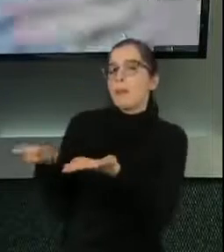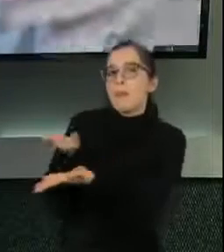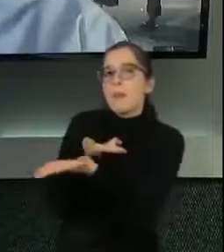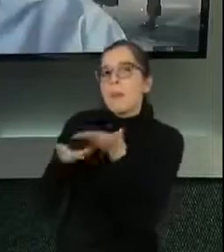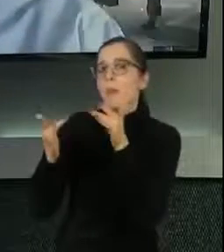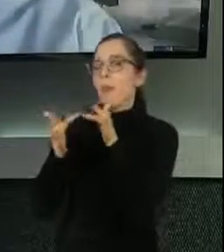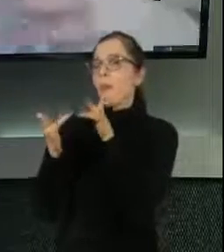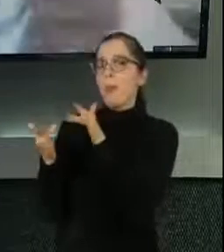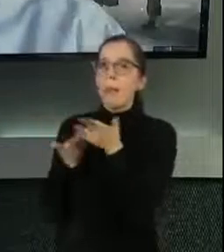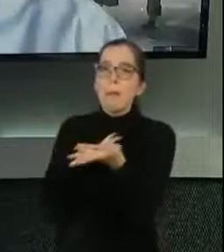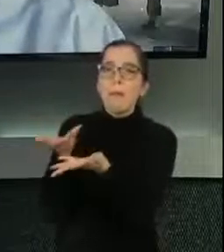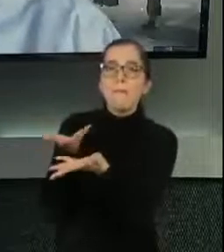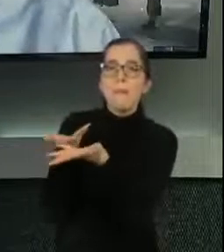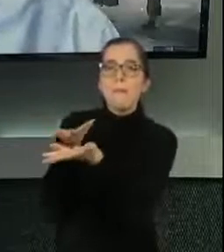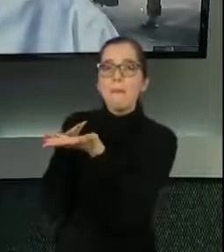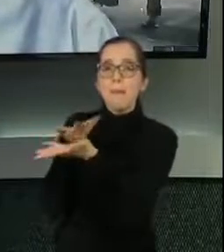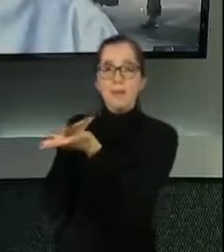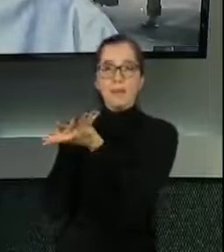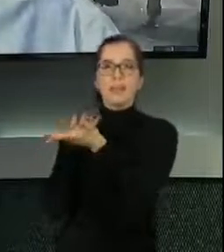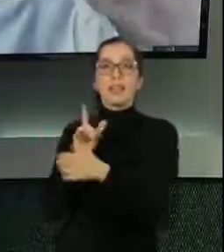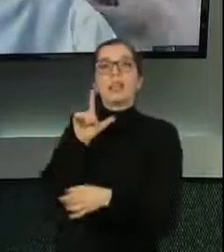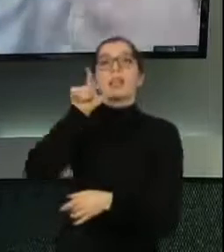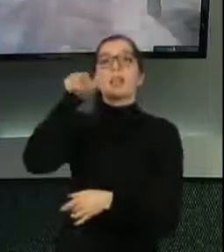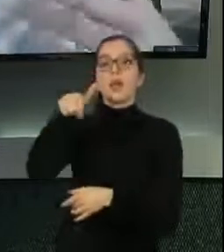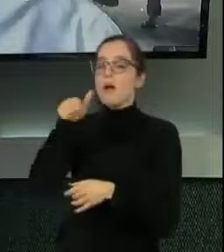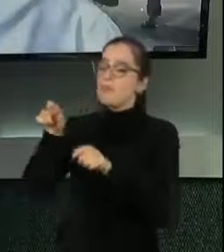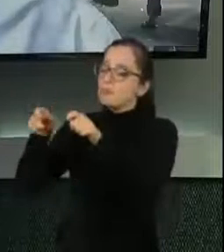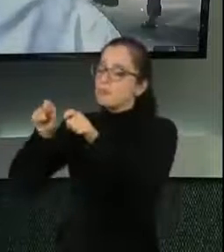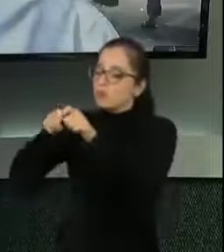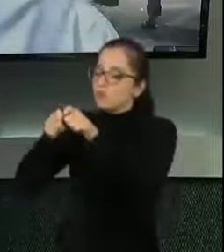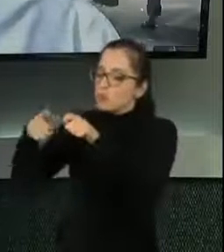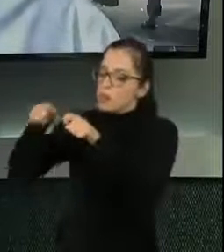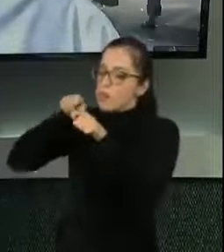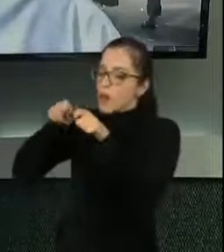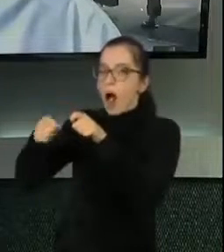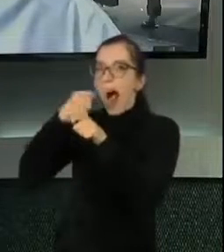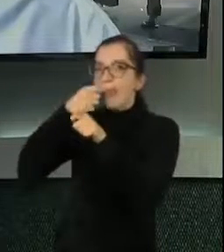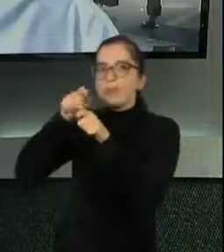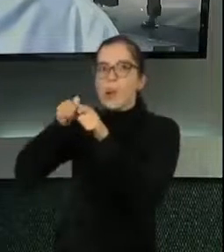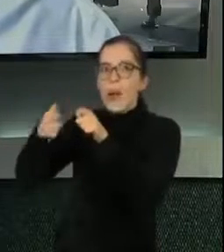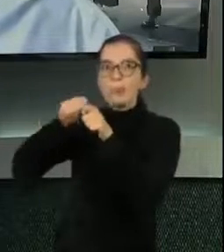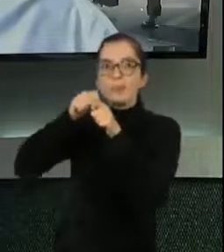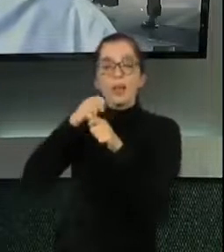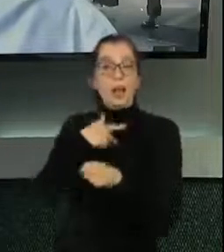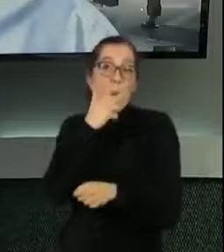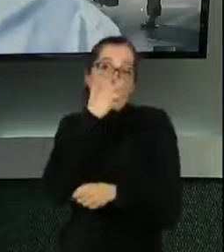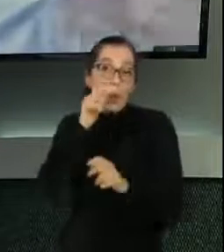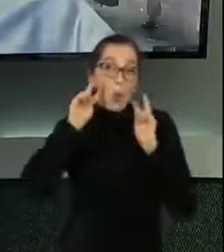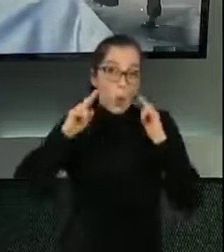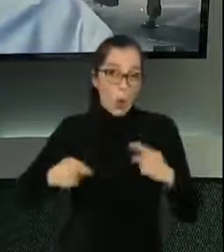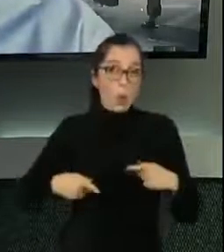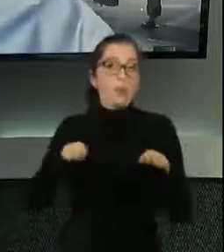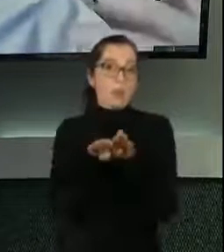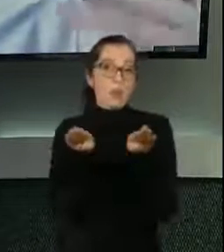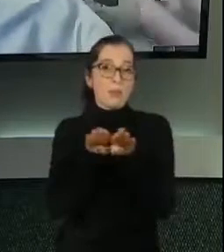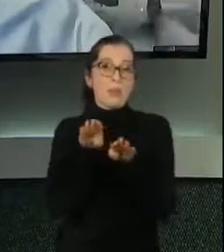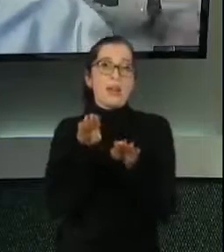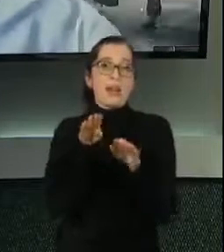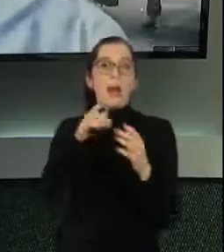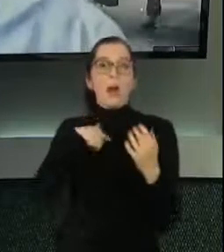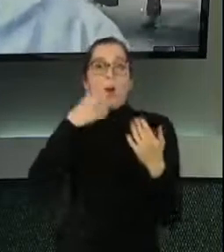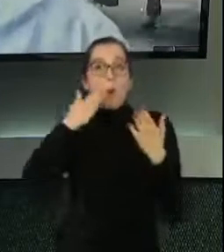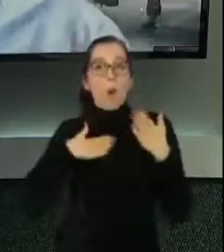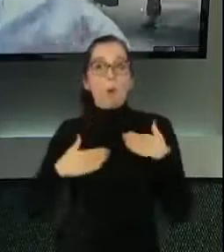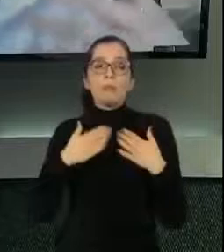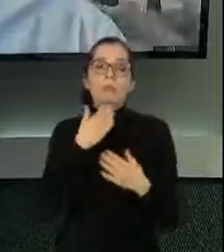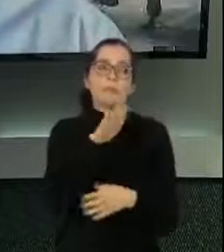e têm um contato, e depois disso, eles podem room. I think humans we usually do it less physically.